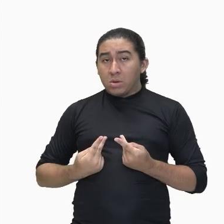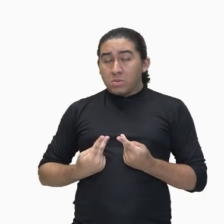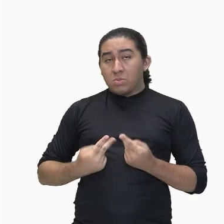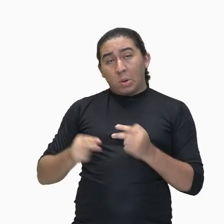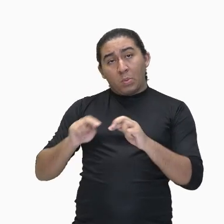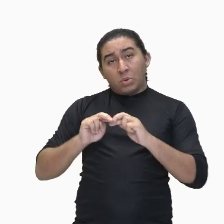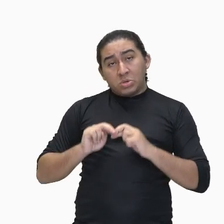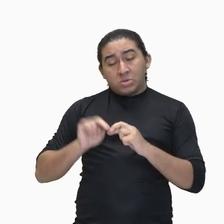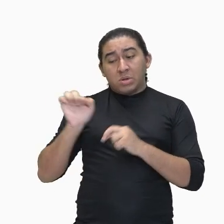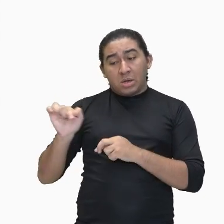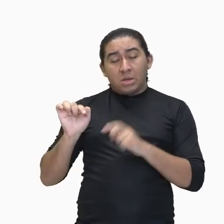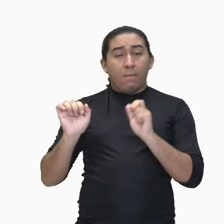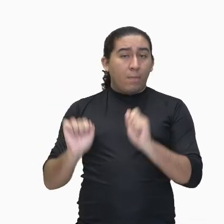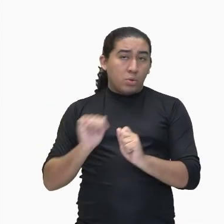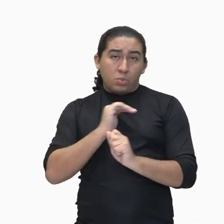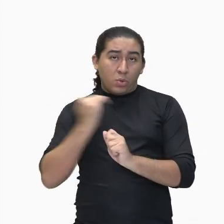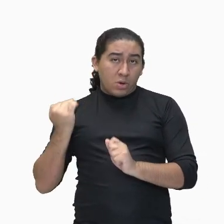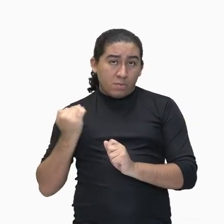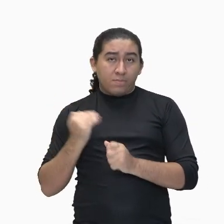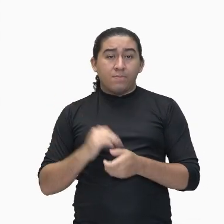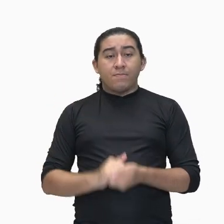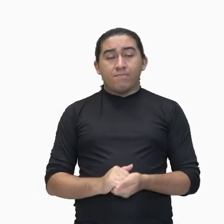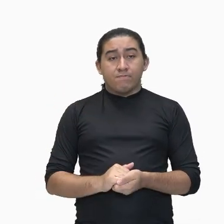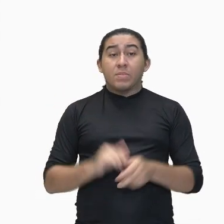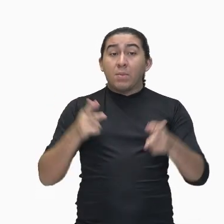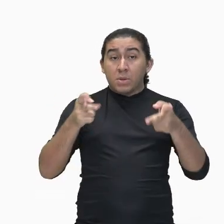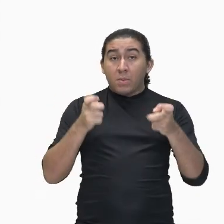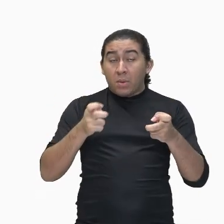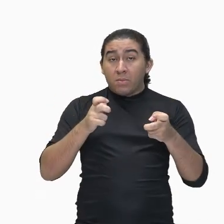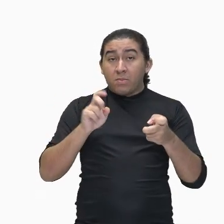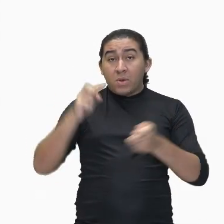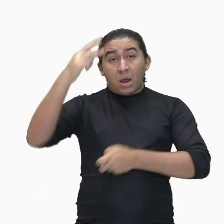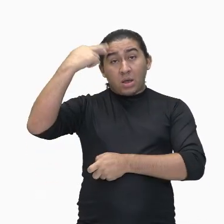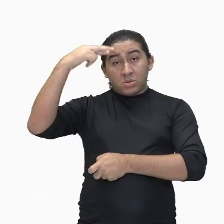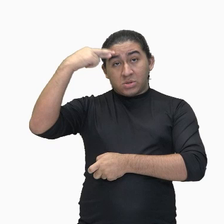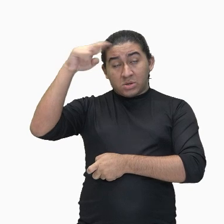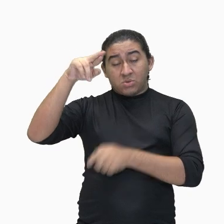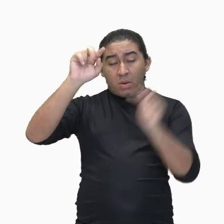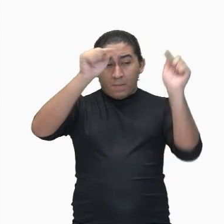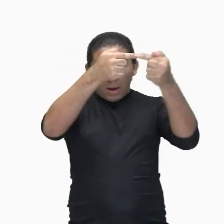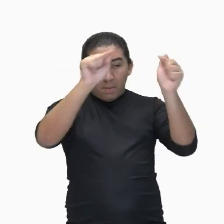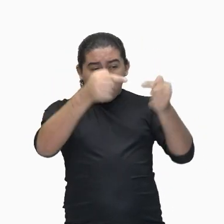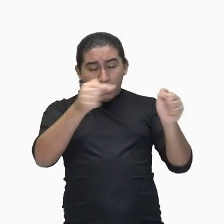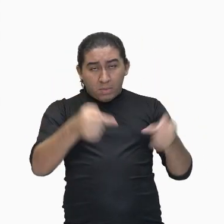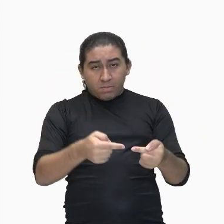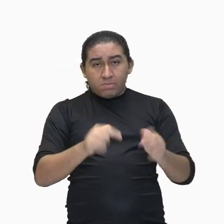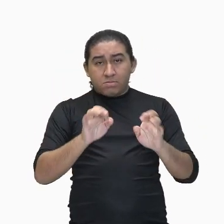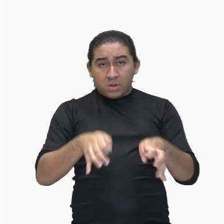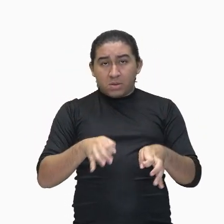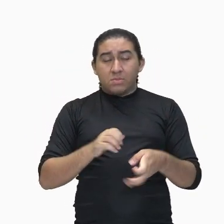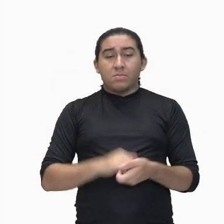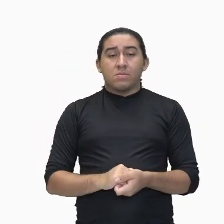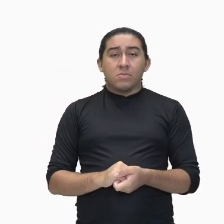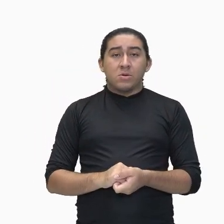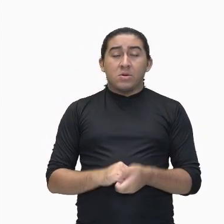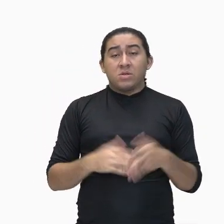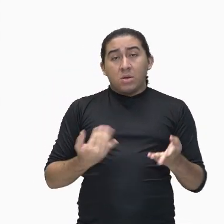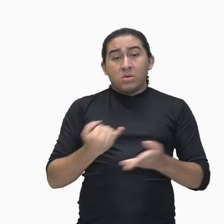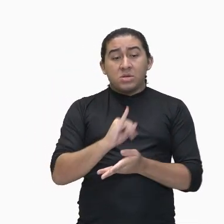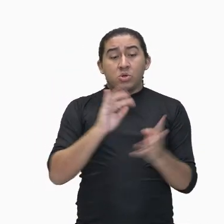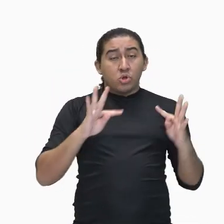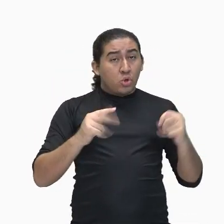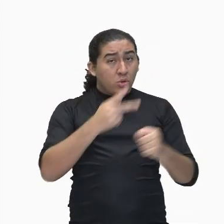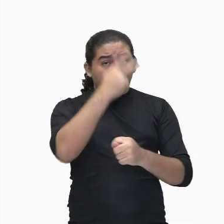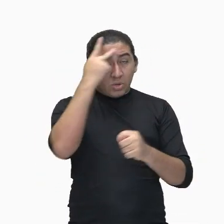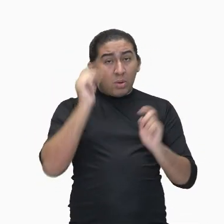logo Sócrates é mortal. Vocês perceberam o raciocínio lógico aí? Todos os homens são mortais?